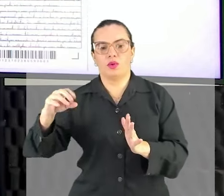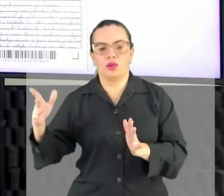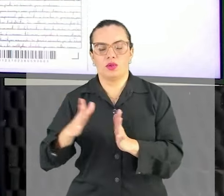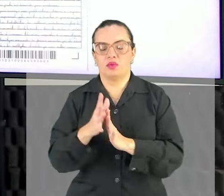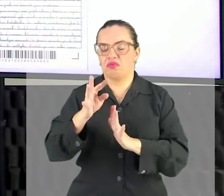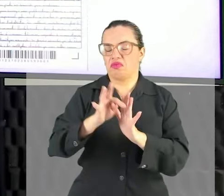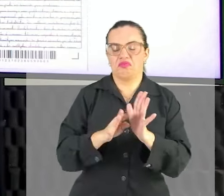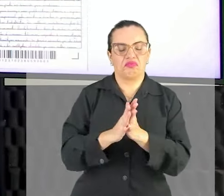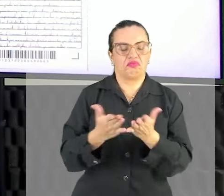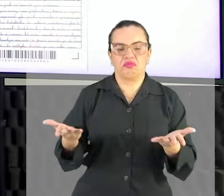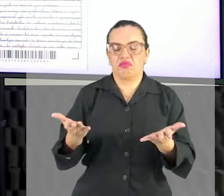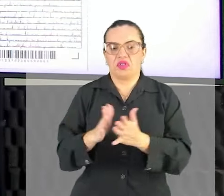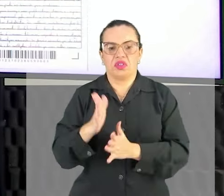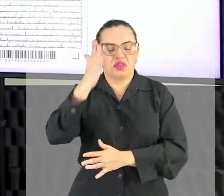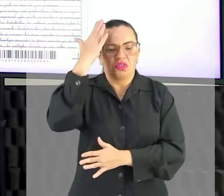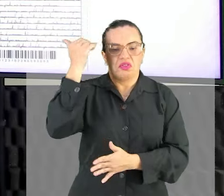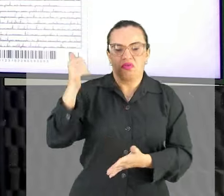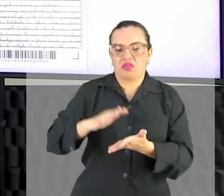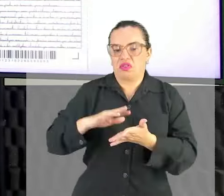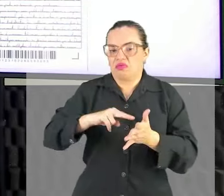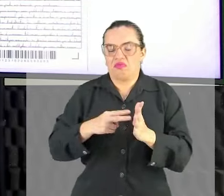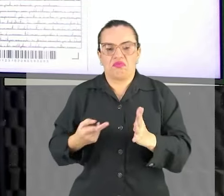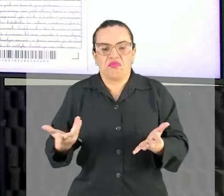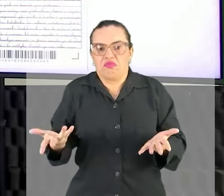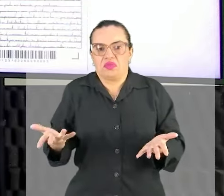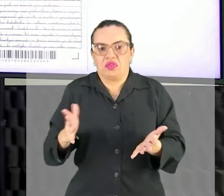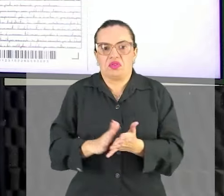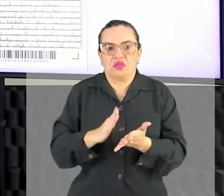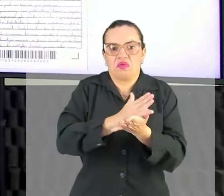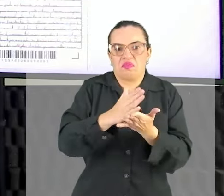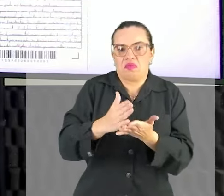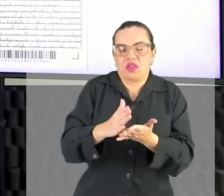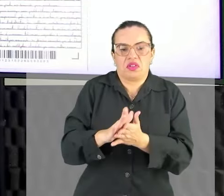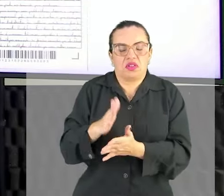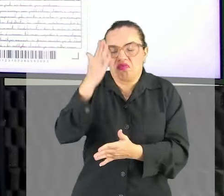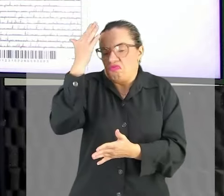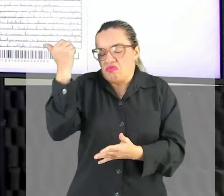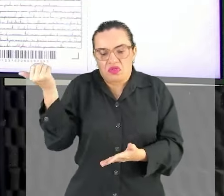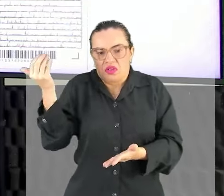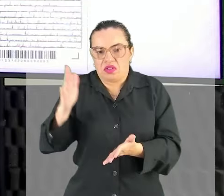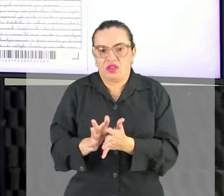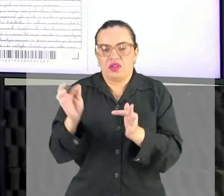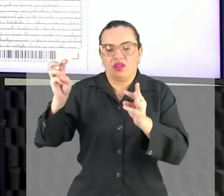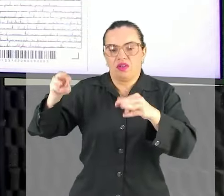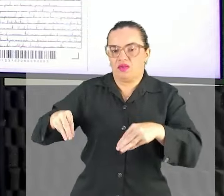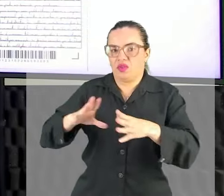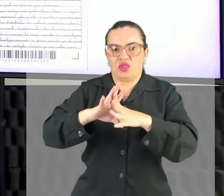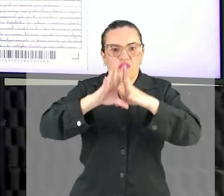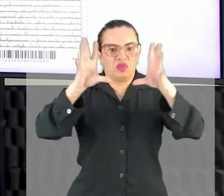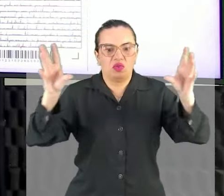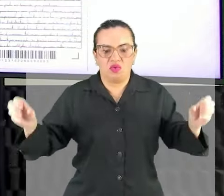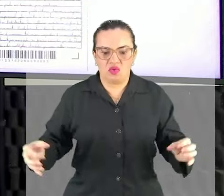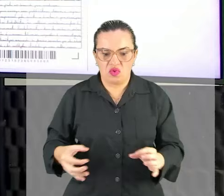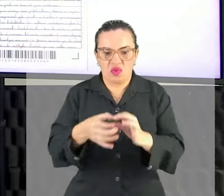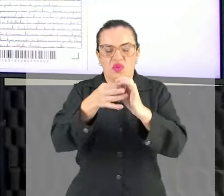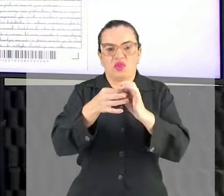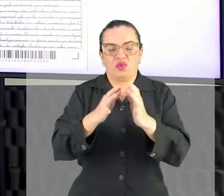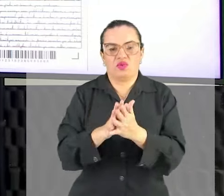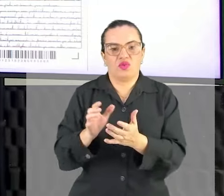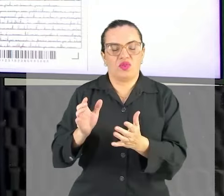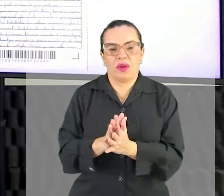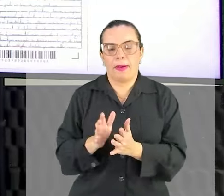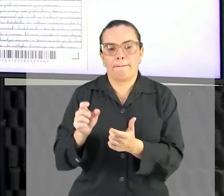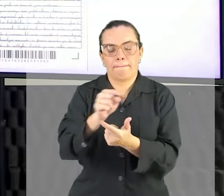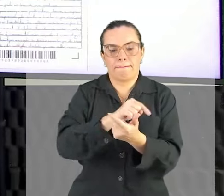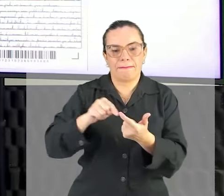que a gente não sabe onde começa e onde termina, como se fosse um grande ajuntamento de palavras. Um outro